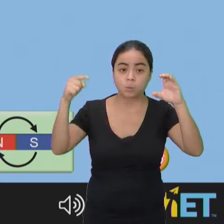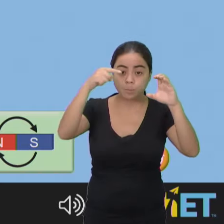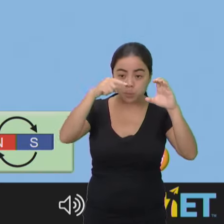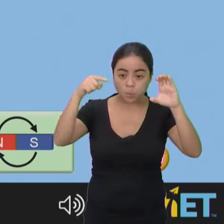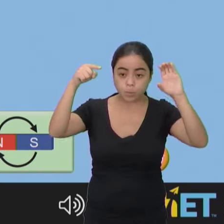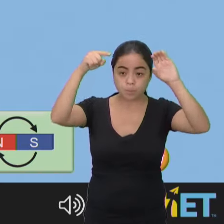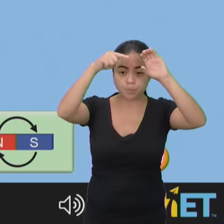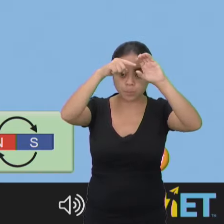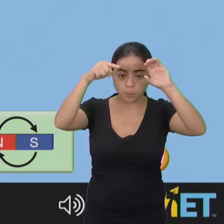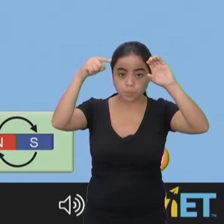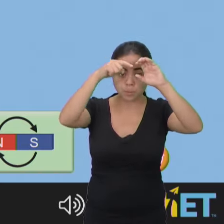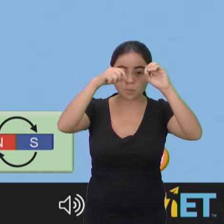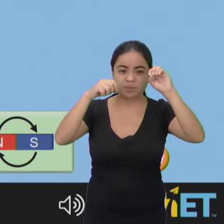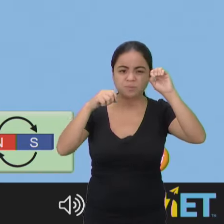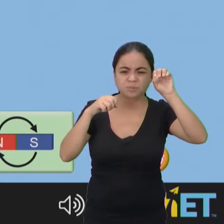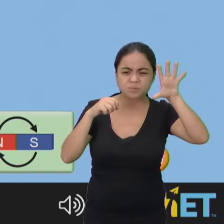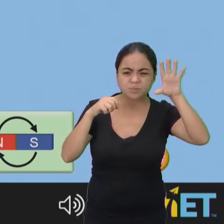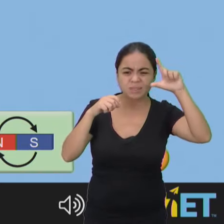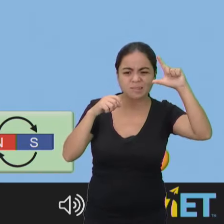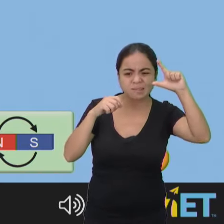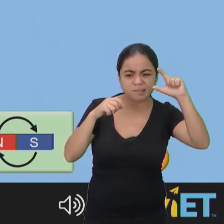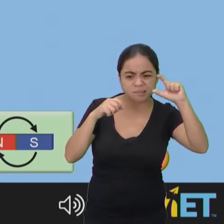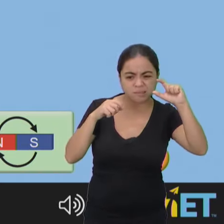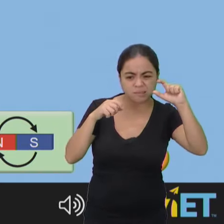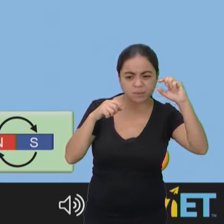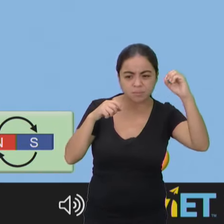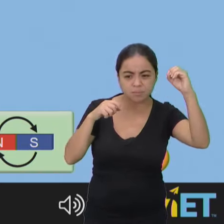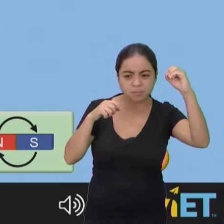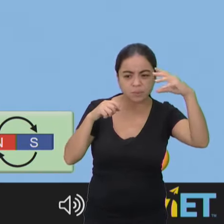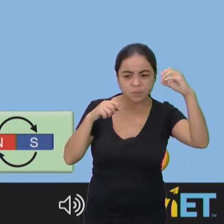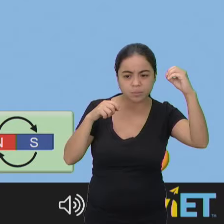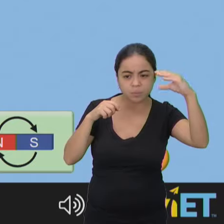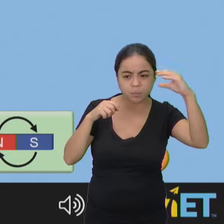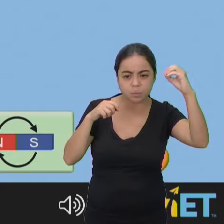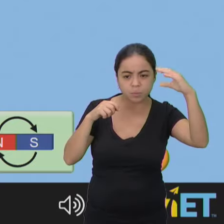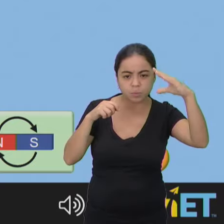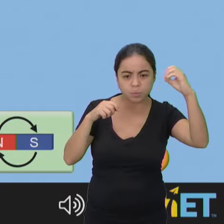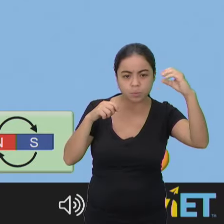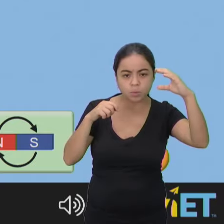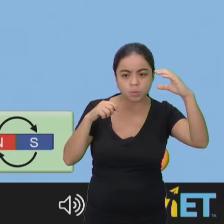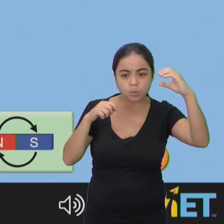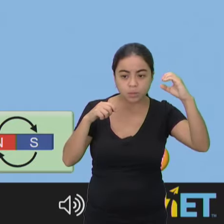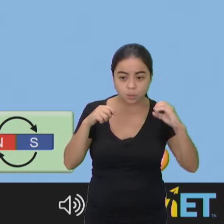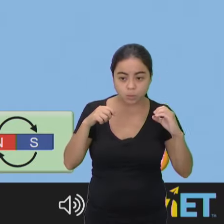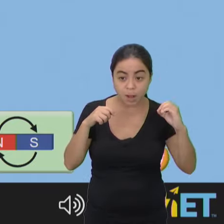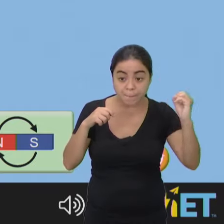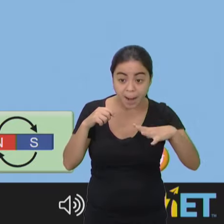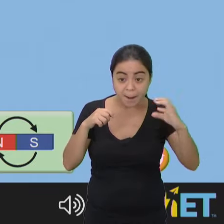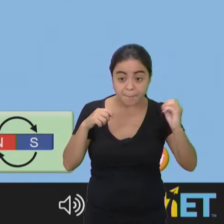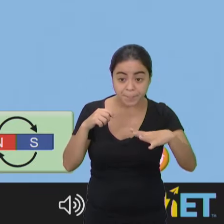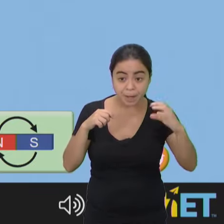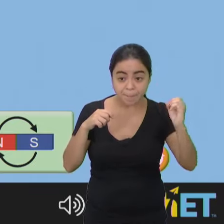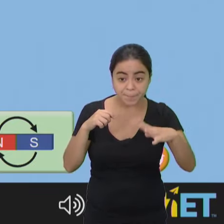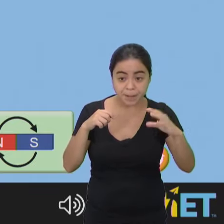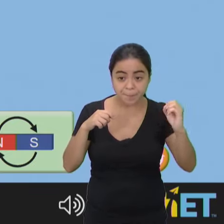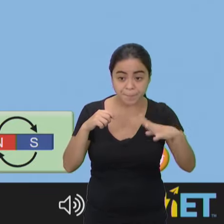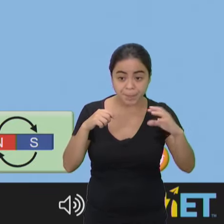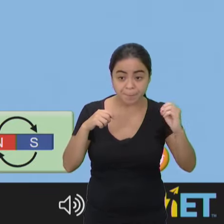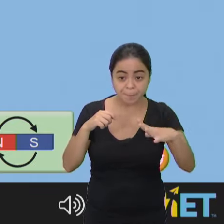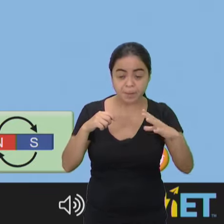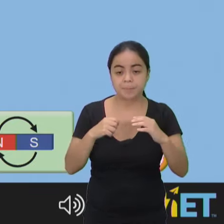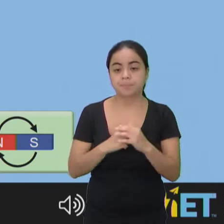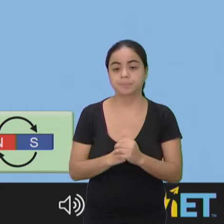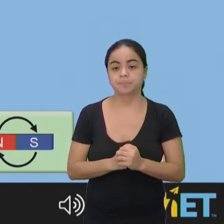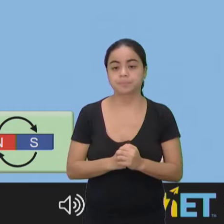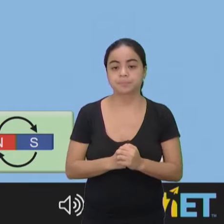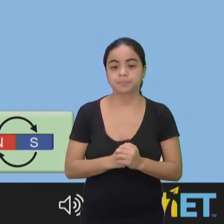aqui, a luz acende um pouco menos, ó. Muita com bastante bobina, ó, a gente tem a luz acende um